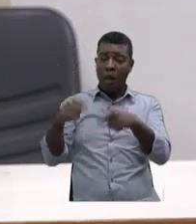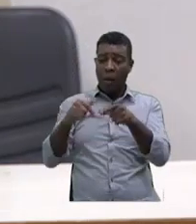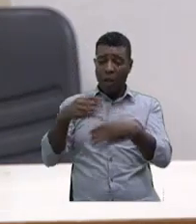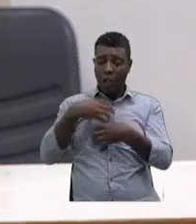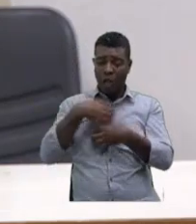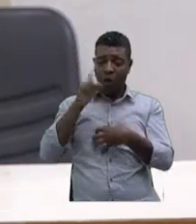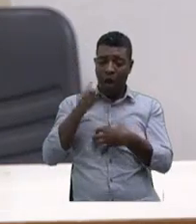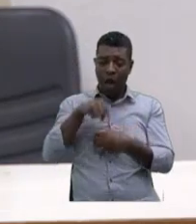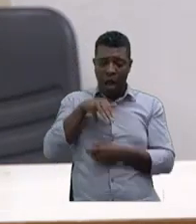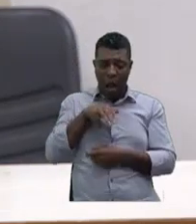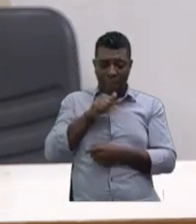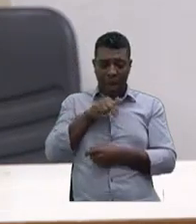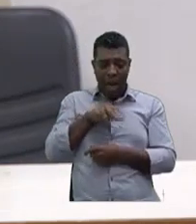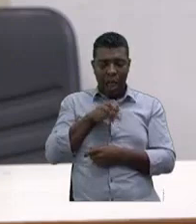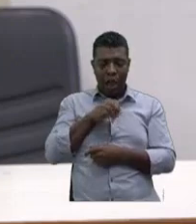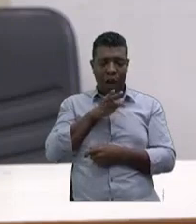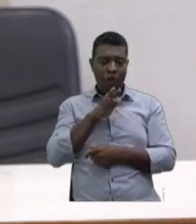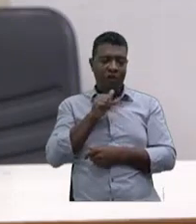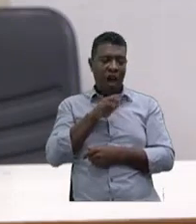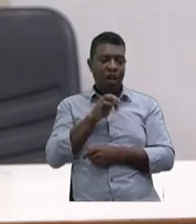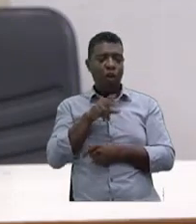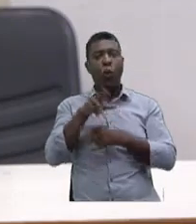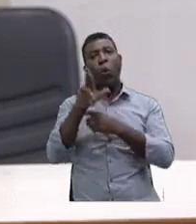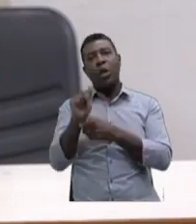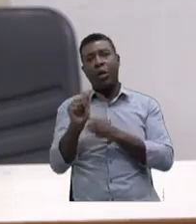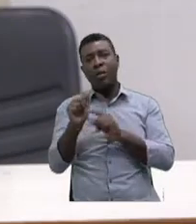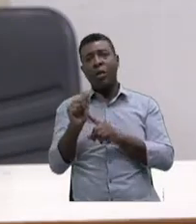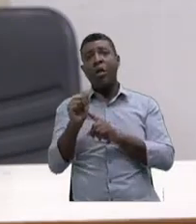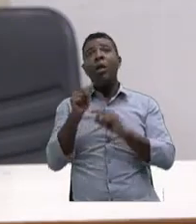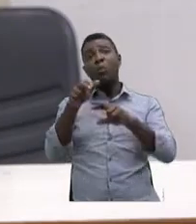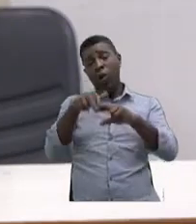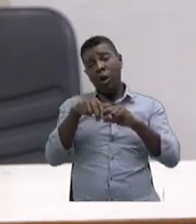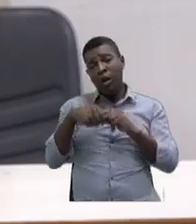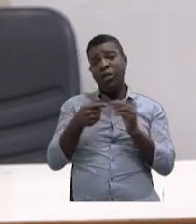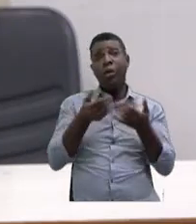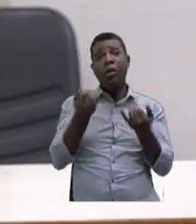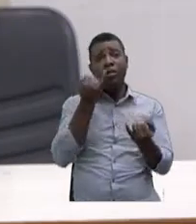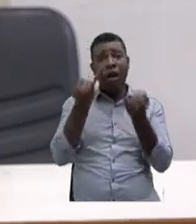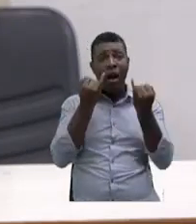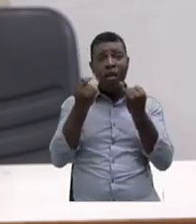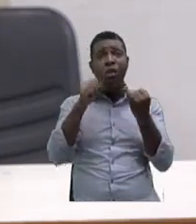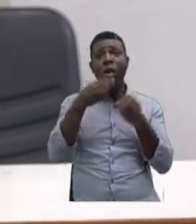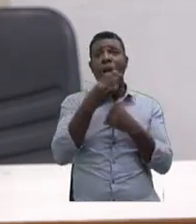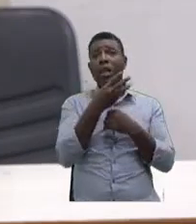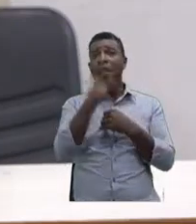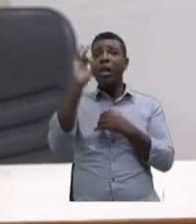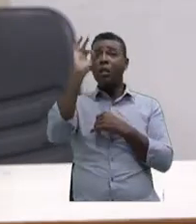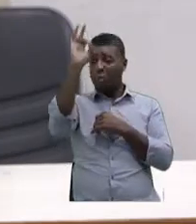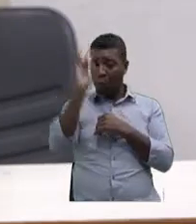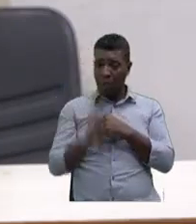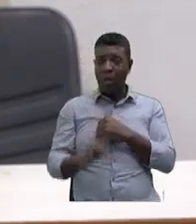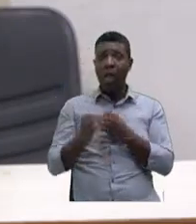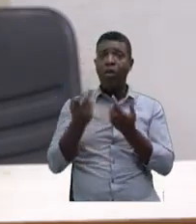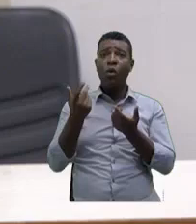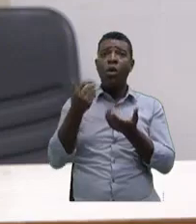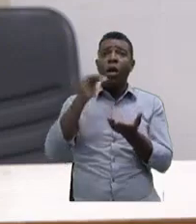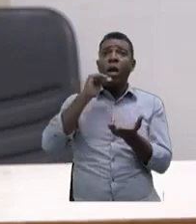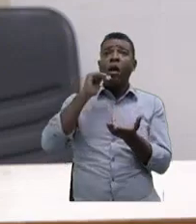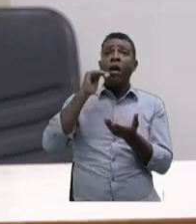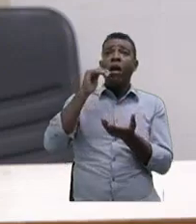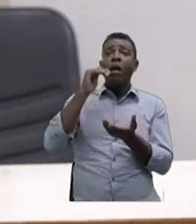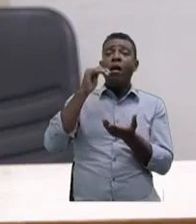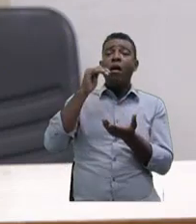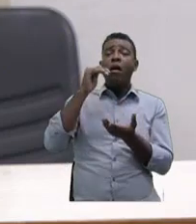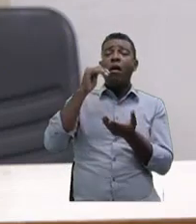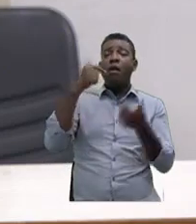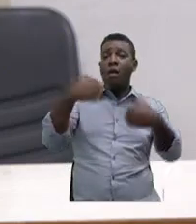incrível isso. Por isso que os dados da DEBTTC dão conta que, em 10 anos, 30% dos empregos mundiais serão do